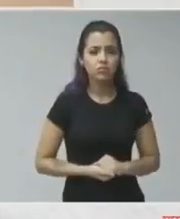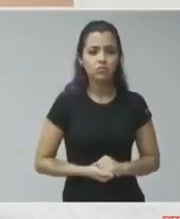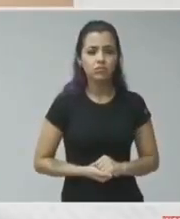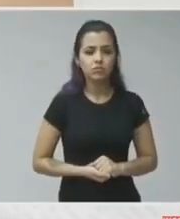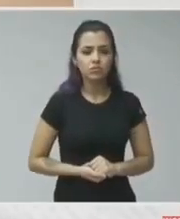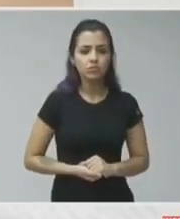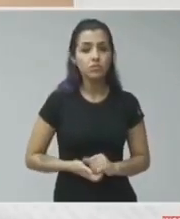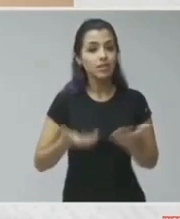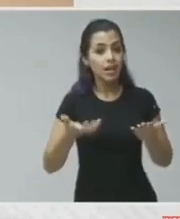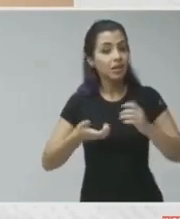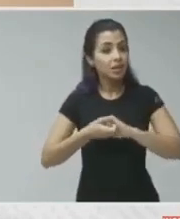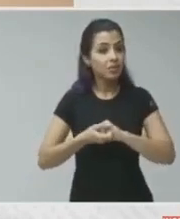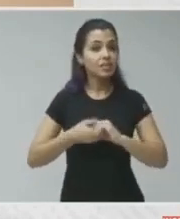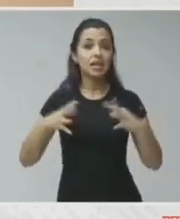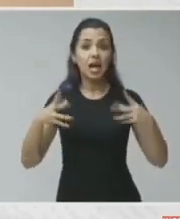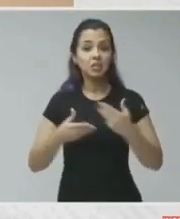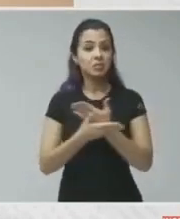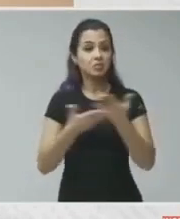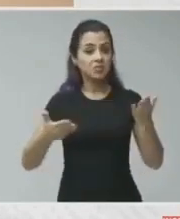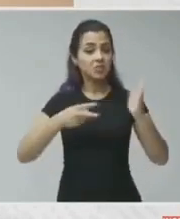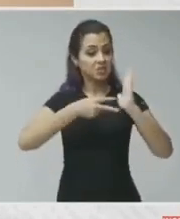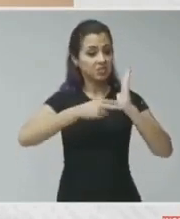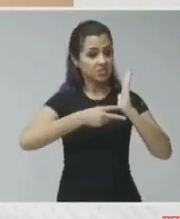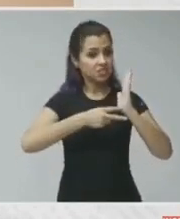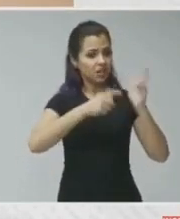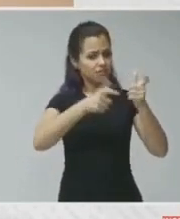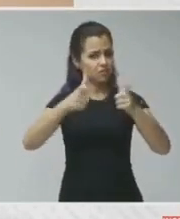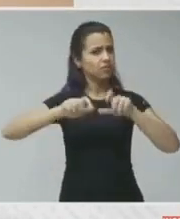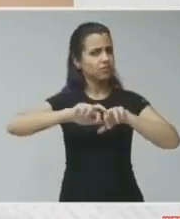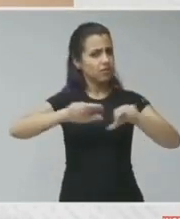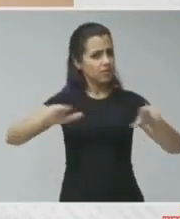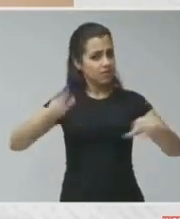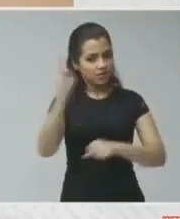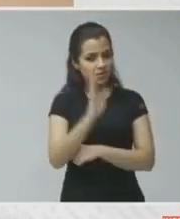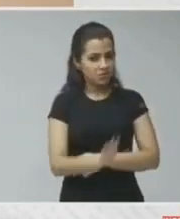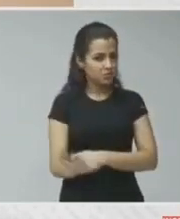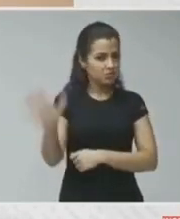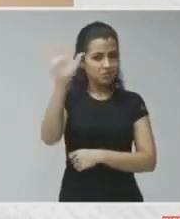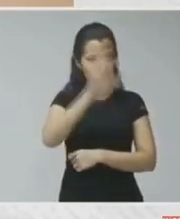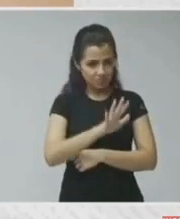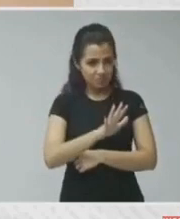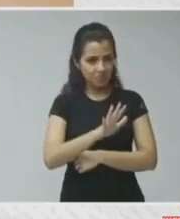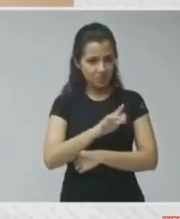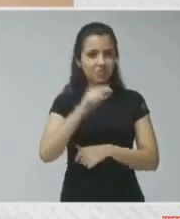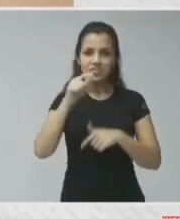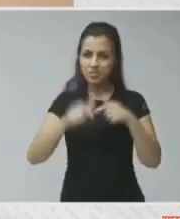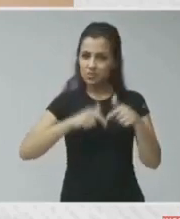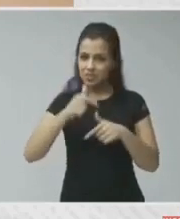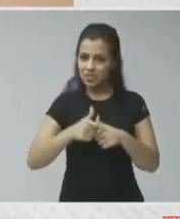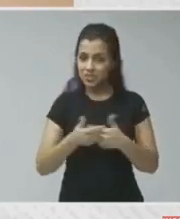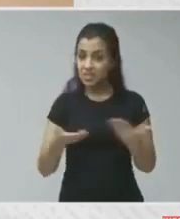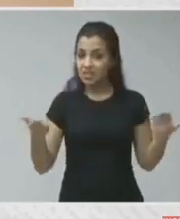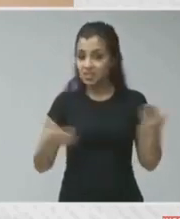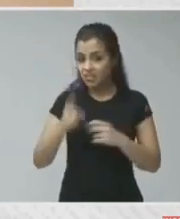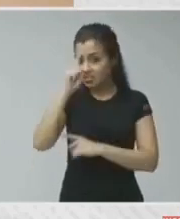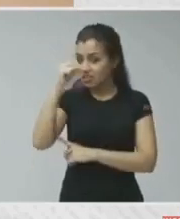Quero cumprimentar todas as centrais sindicais e os sindicatos brasileiros, toda a classe trabalhadora, nesse 1º de maio,